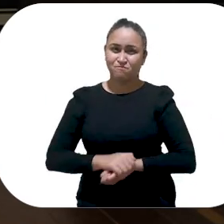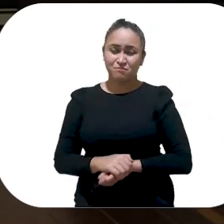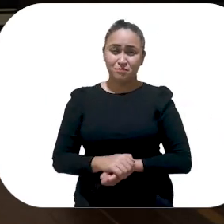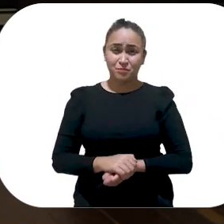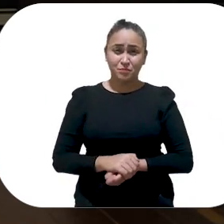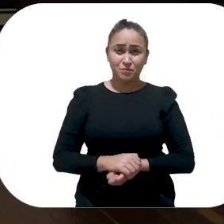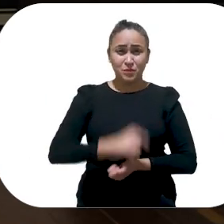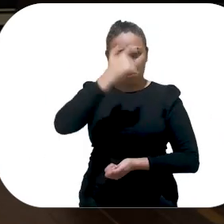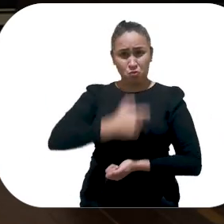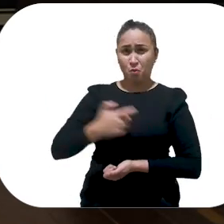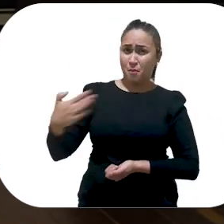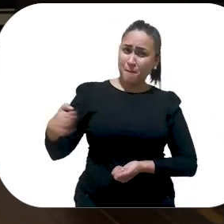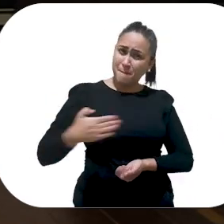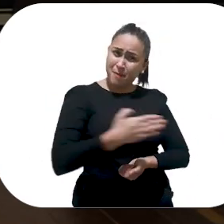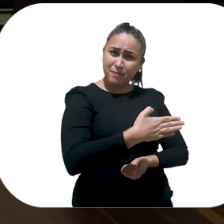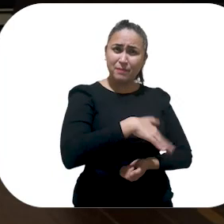Sou peixe,